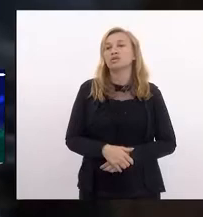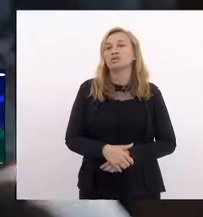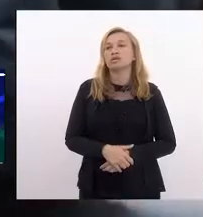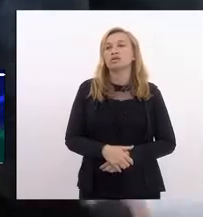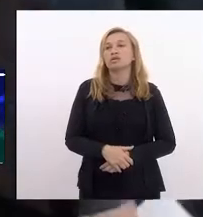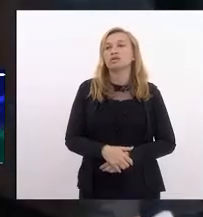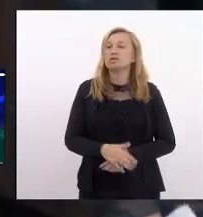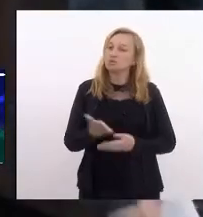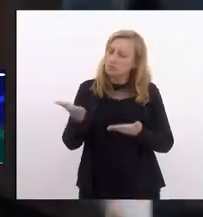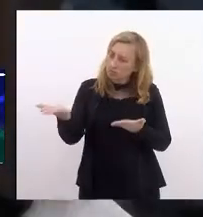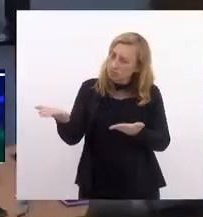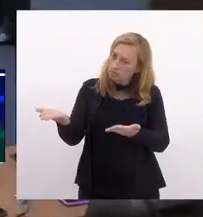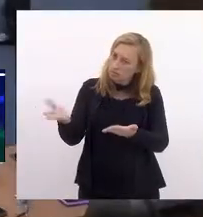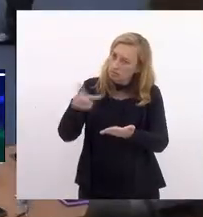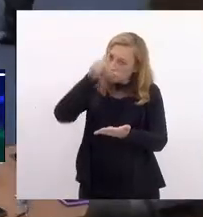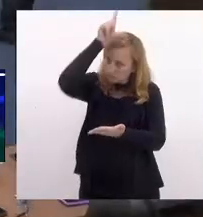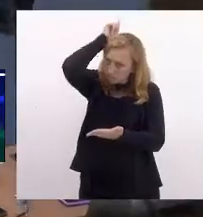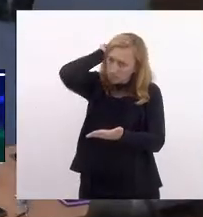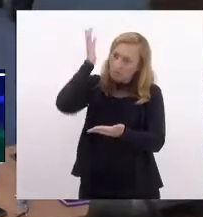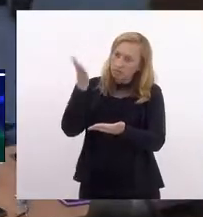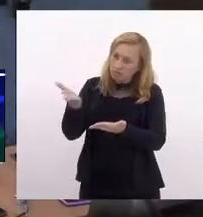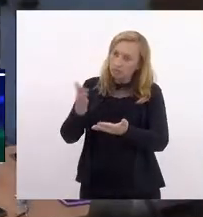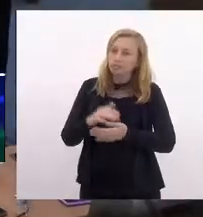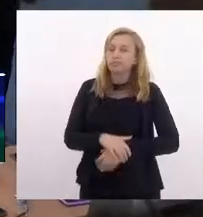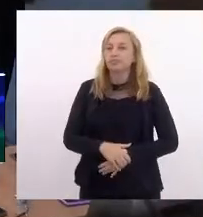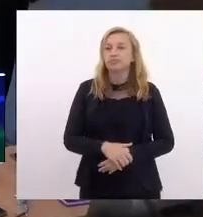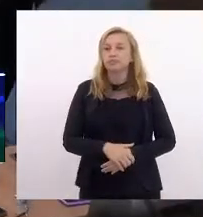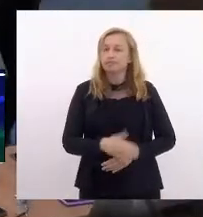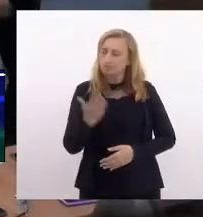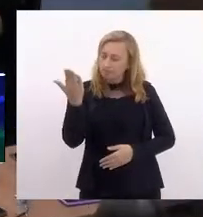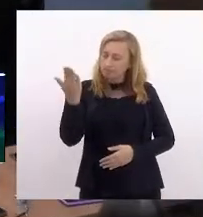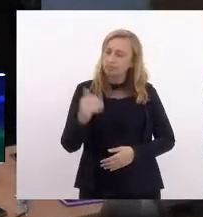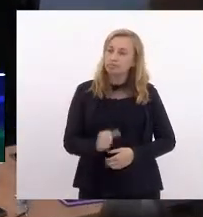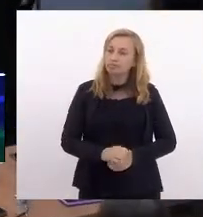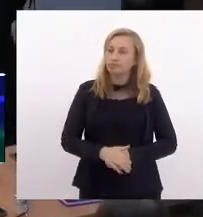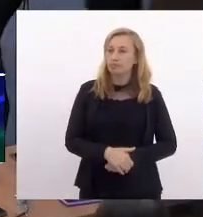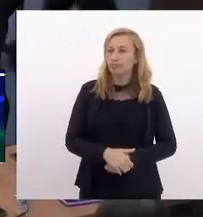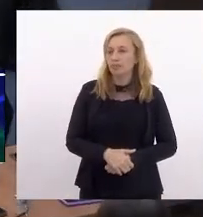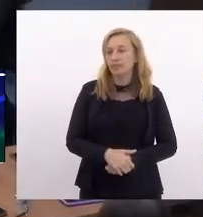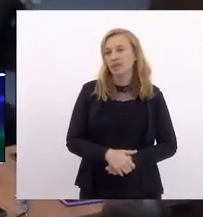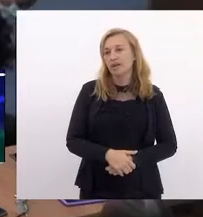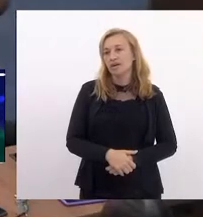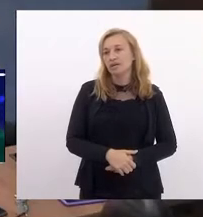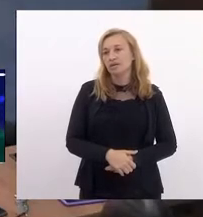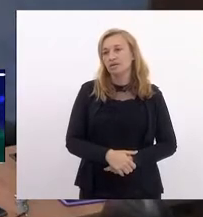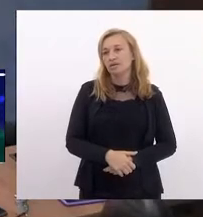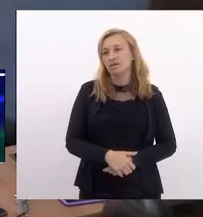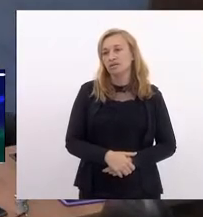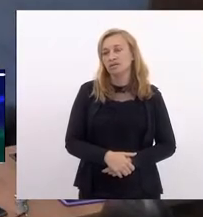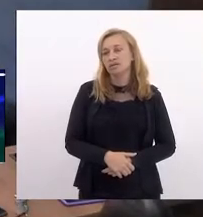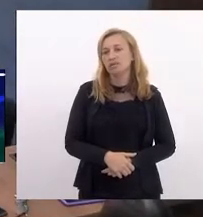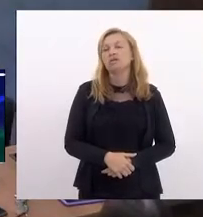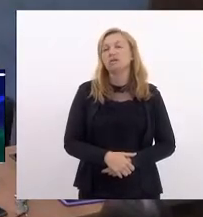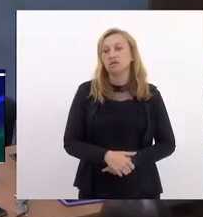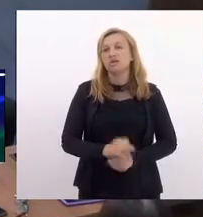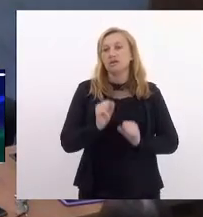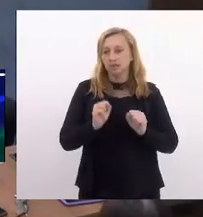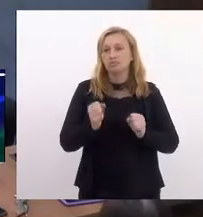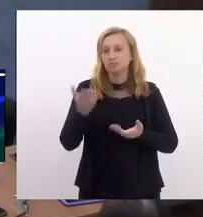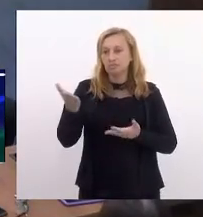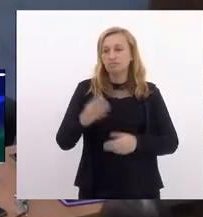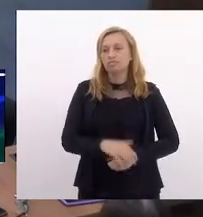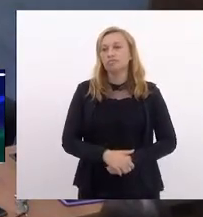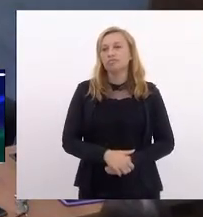e por favor Luís para declarar declarar lá pode e aqui por favor só daqui